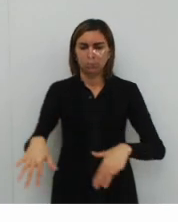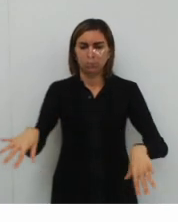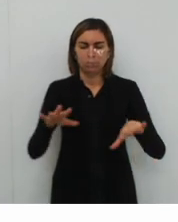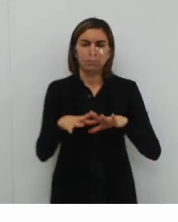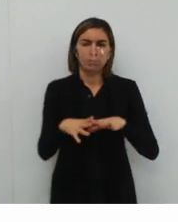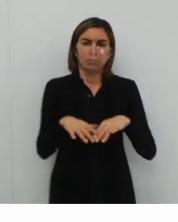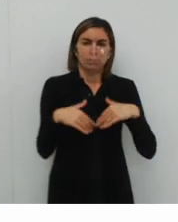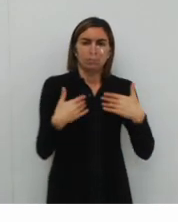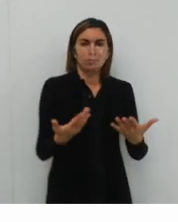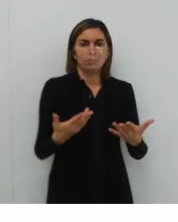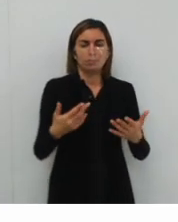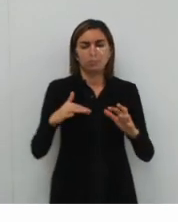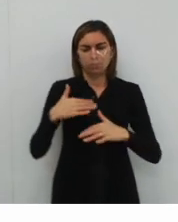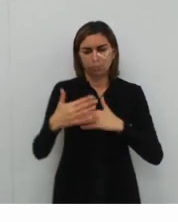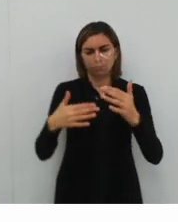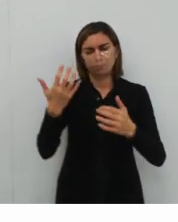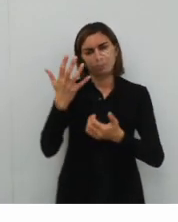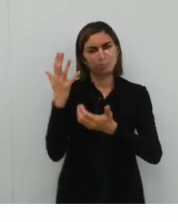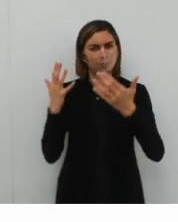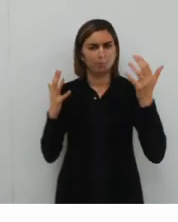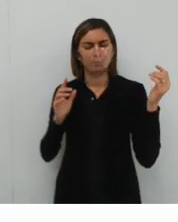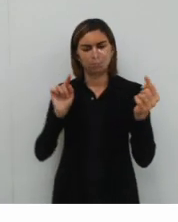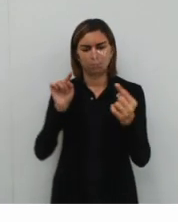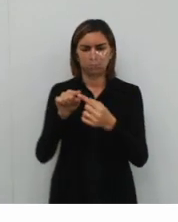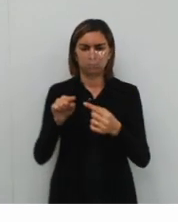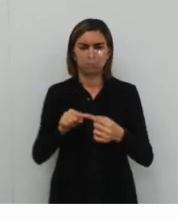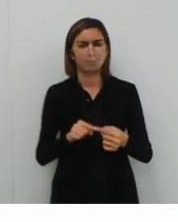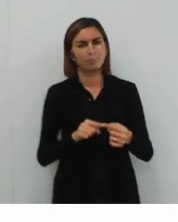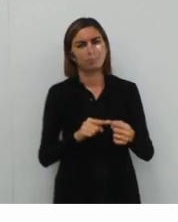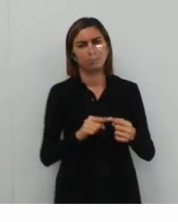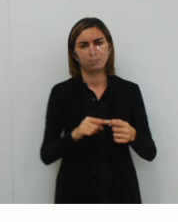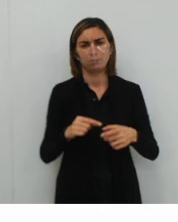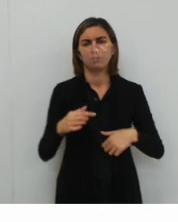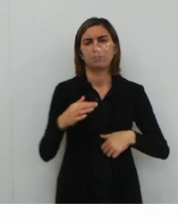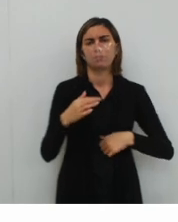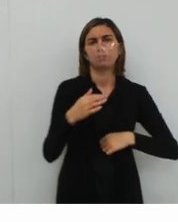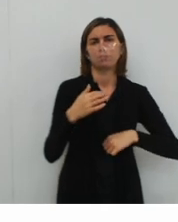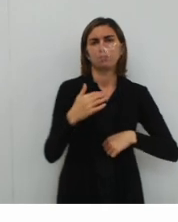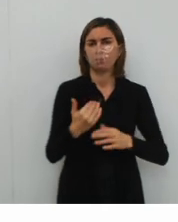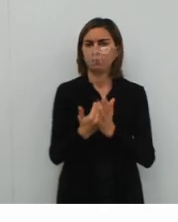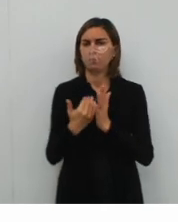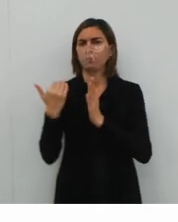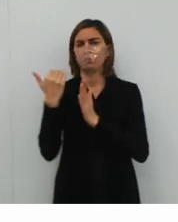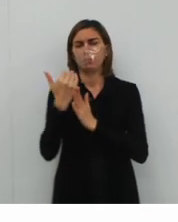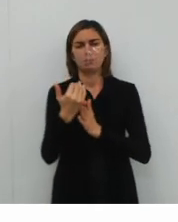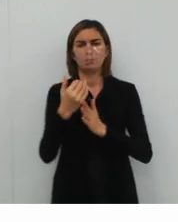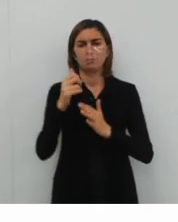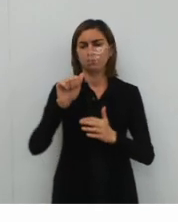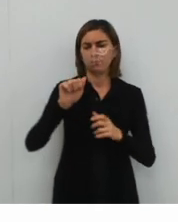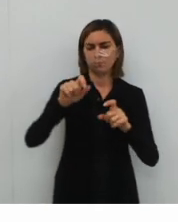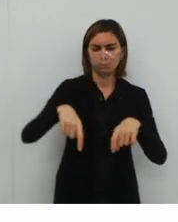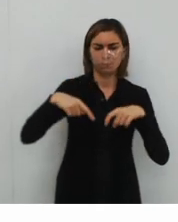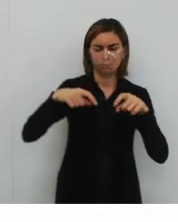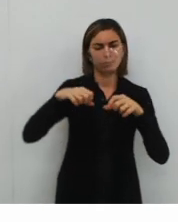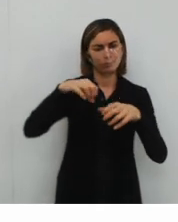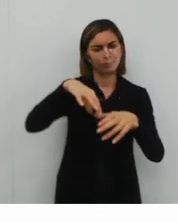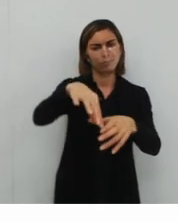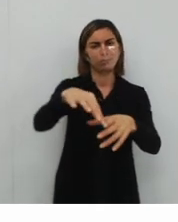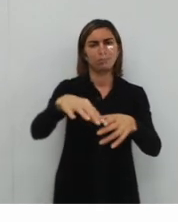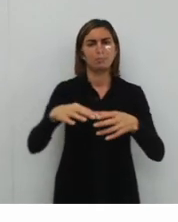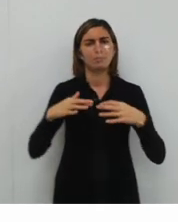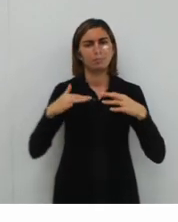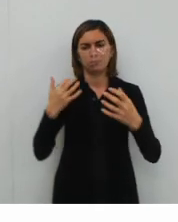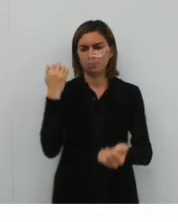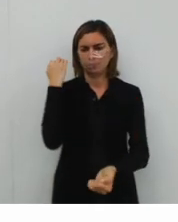Tá? A degradação ambiental relacionada aí à fronteira, o aumento da fronteira agrícola, que vai resultar no quê?